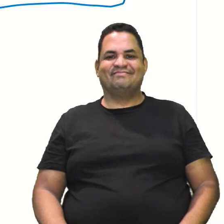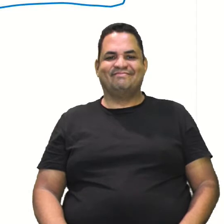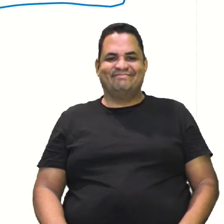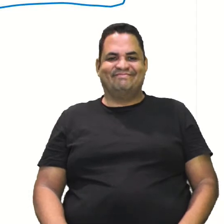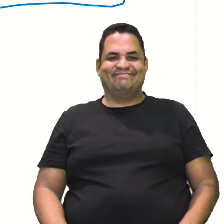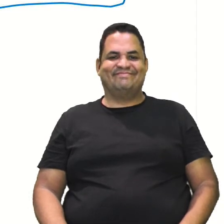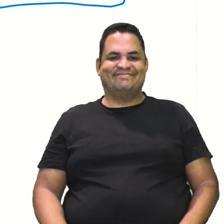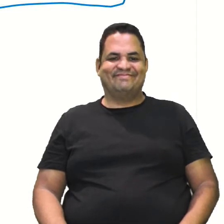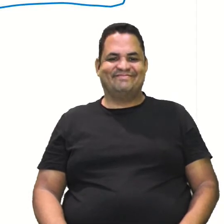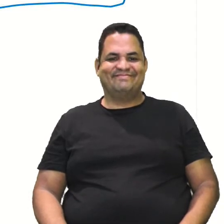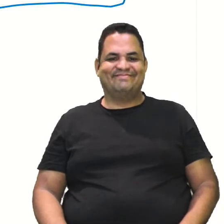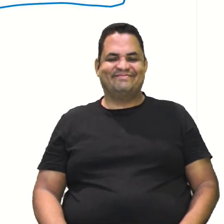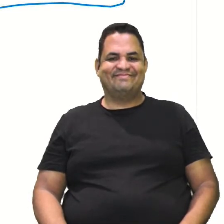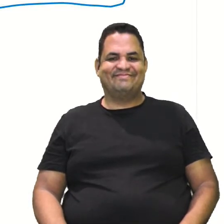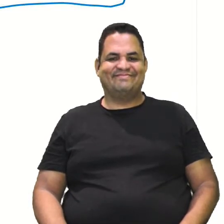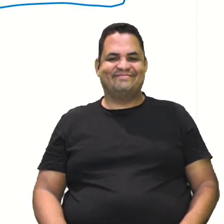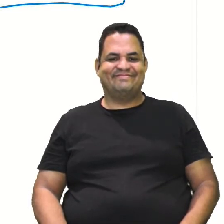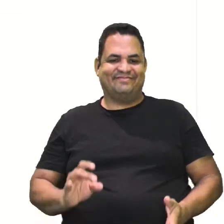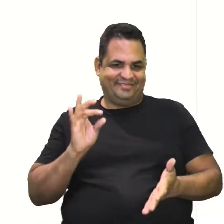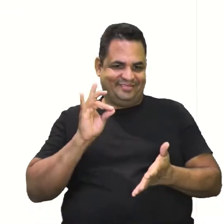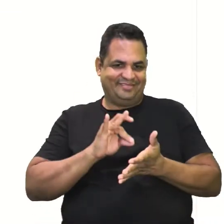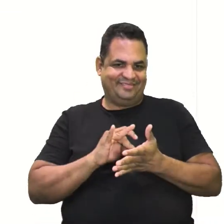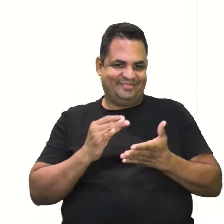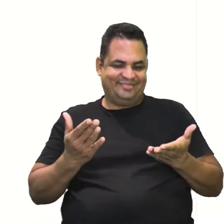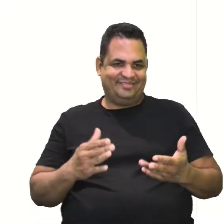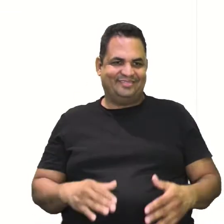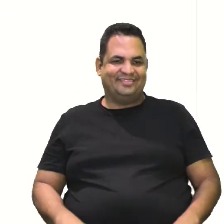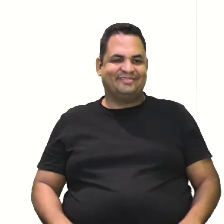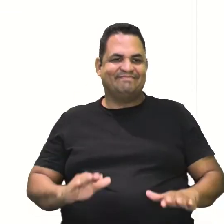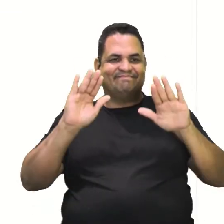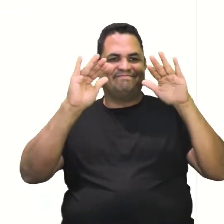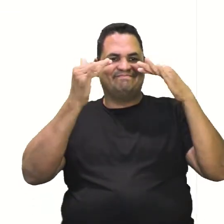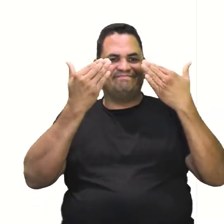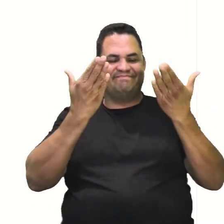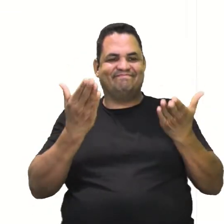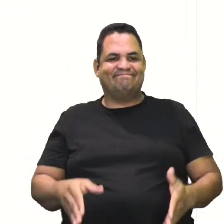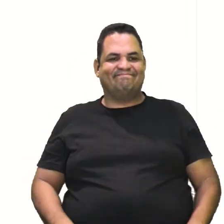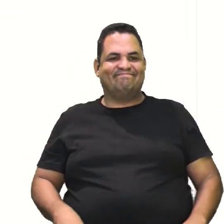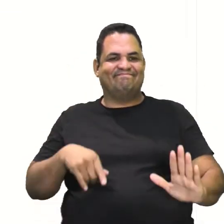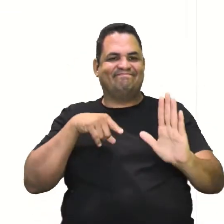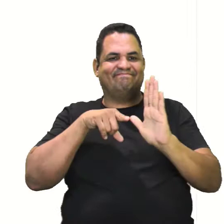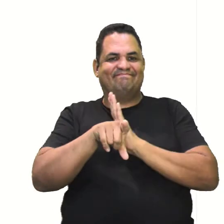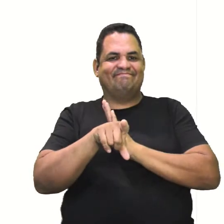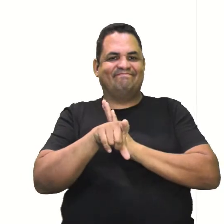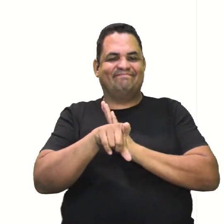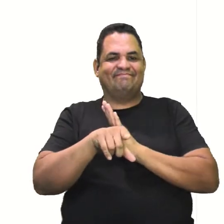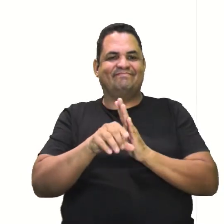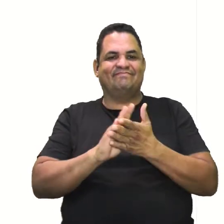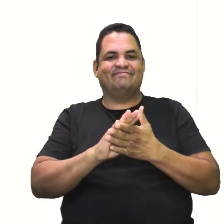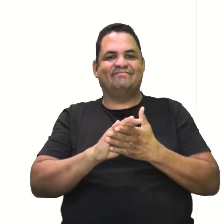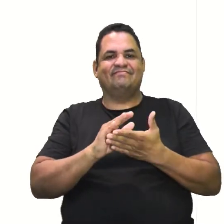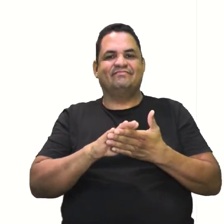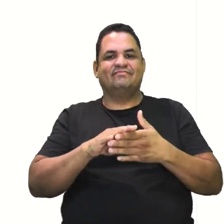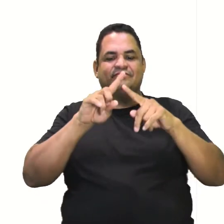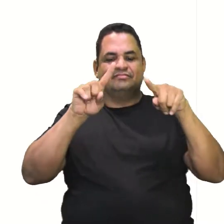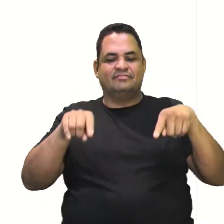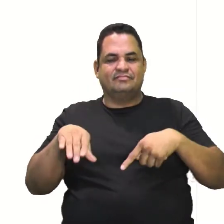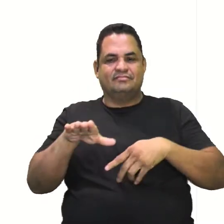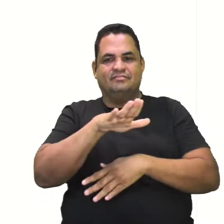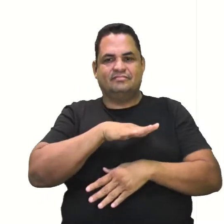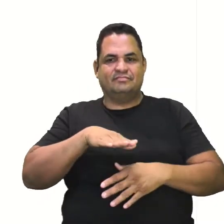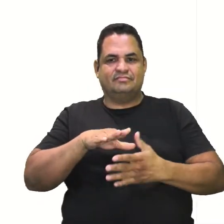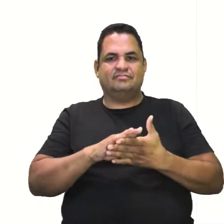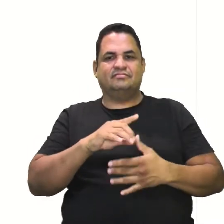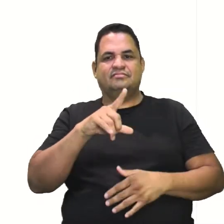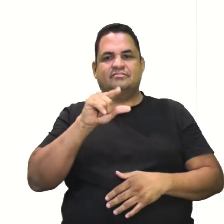Né? É. Se liga no Enem, olha lá, a pergunta é... A área de um triângulo